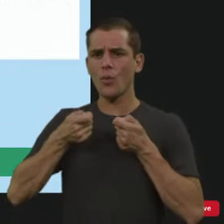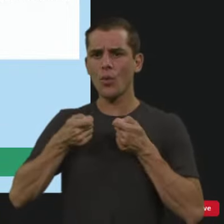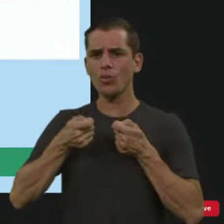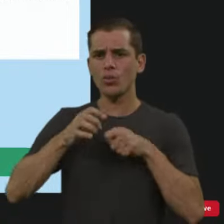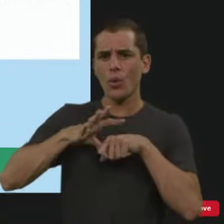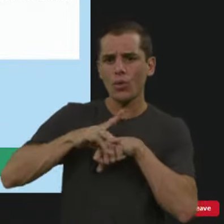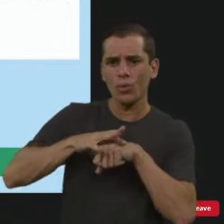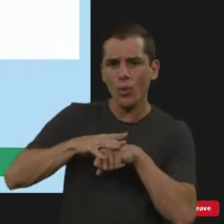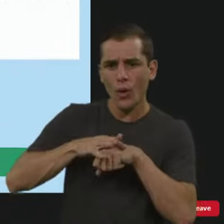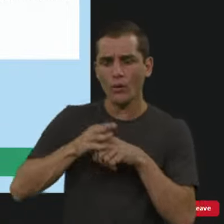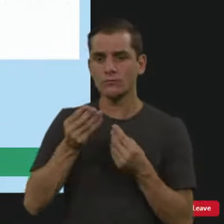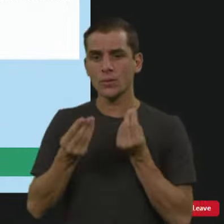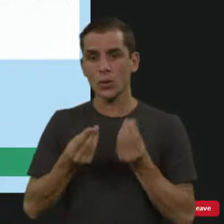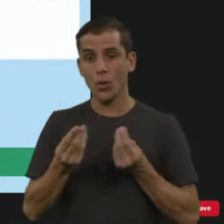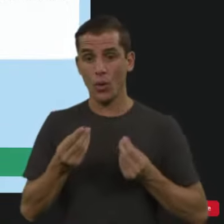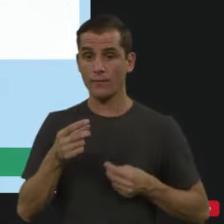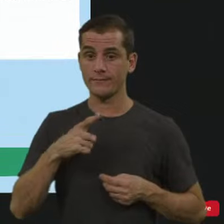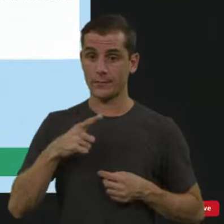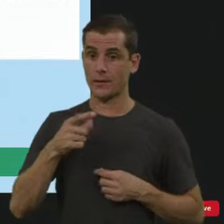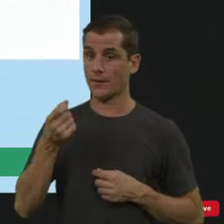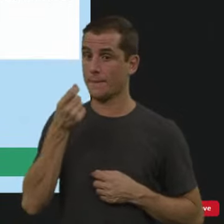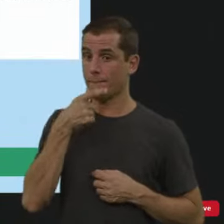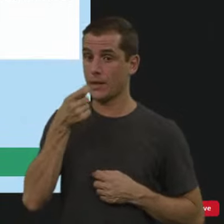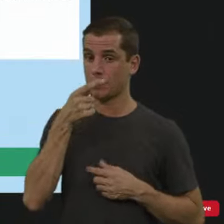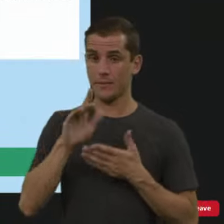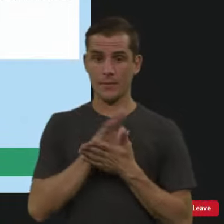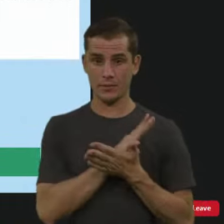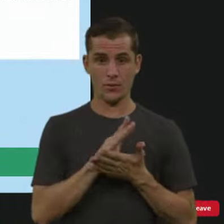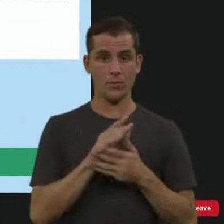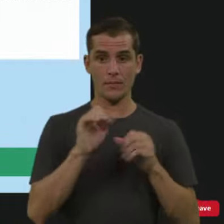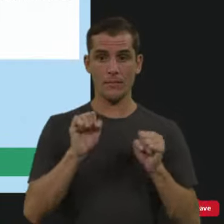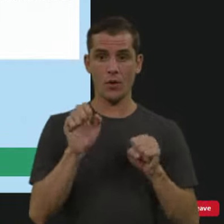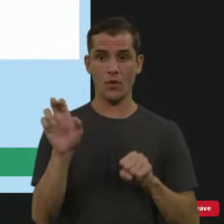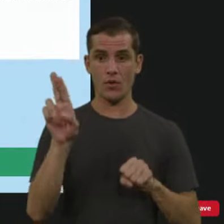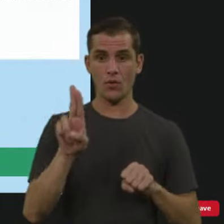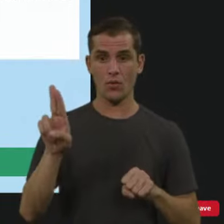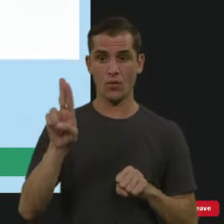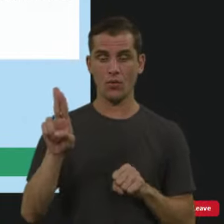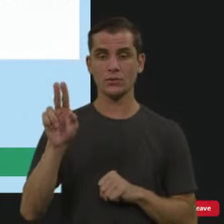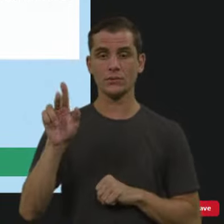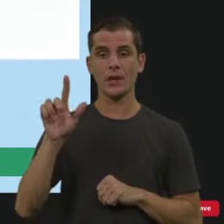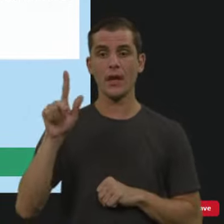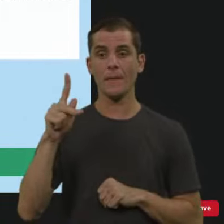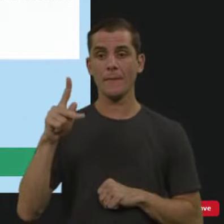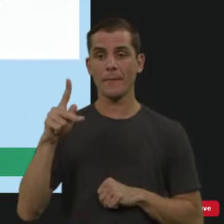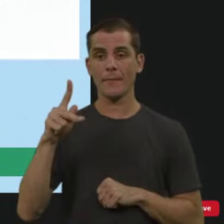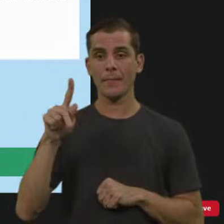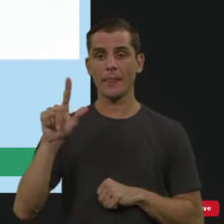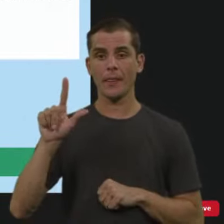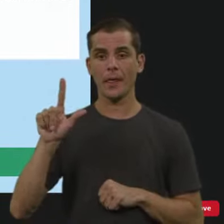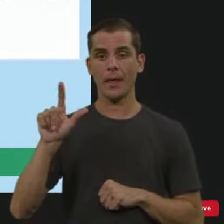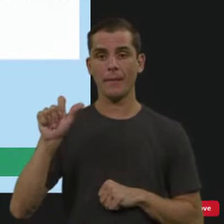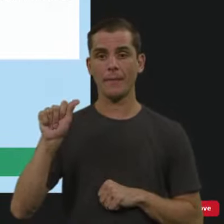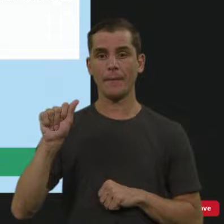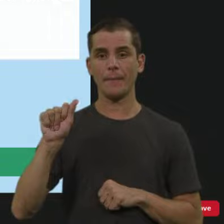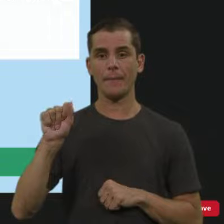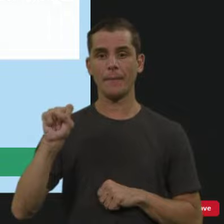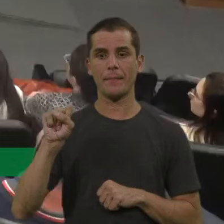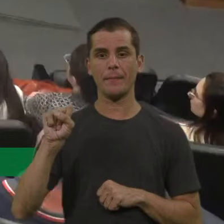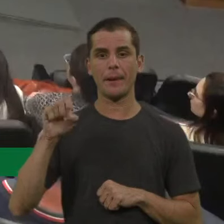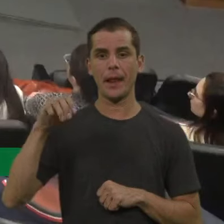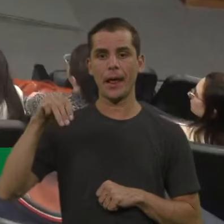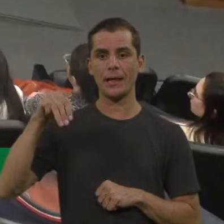medicamentos que podem ser usados. O plasma fresco, é o que é mais comumente utilizado,